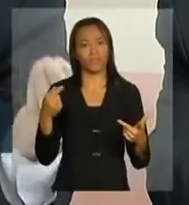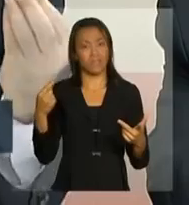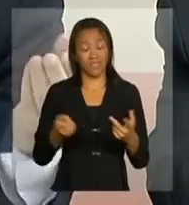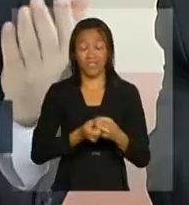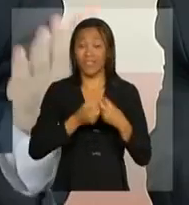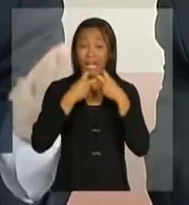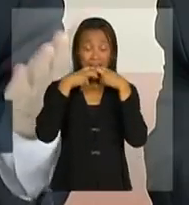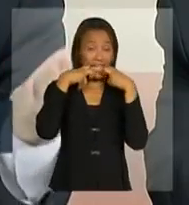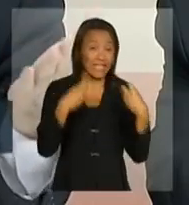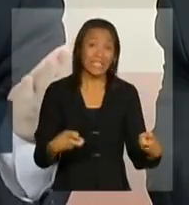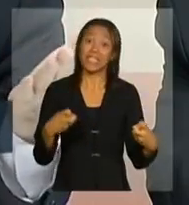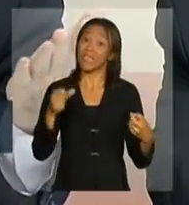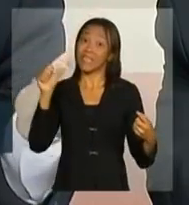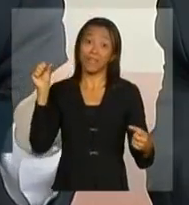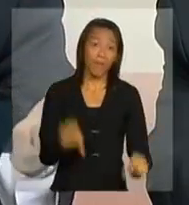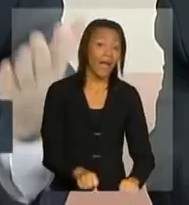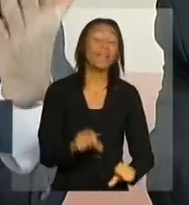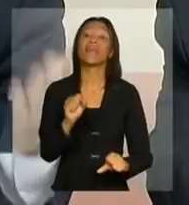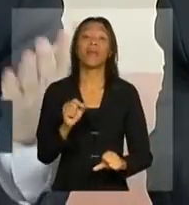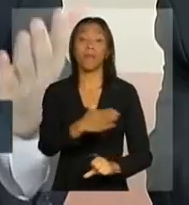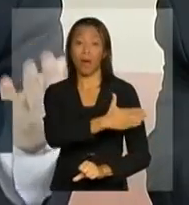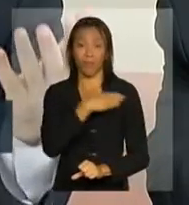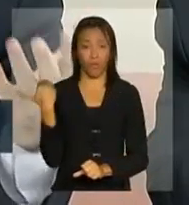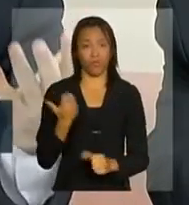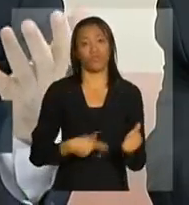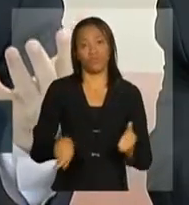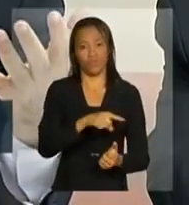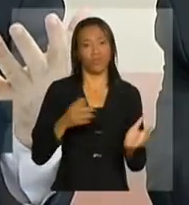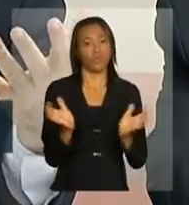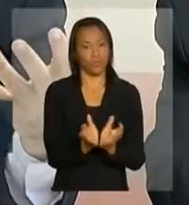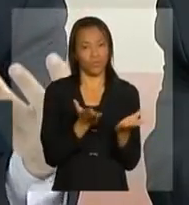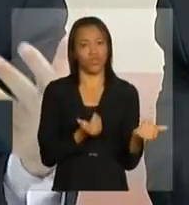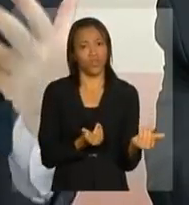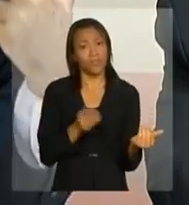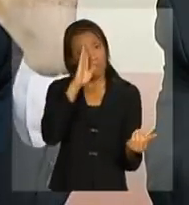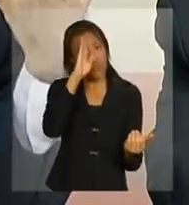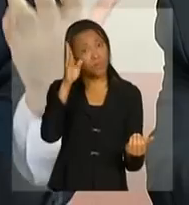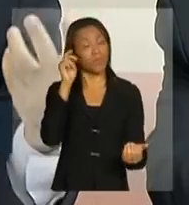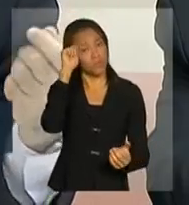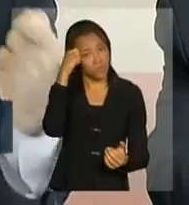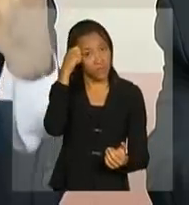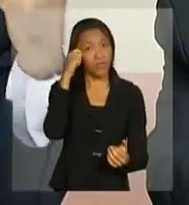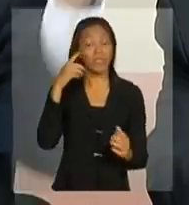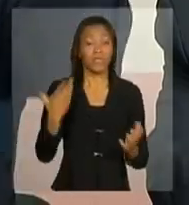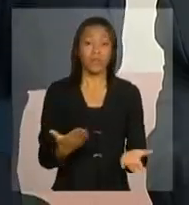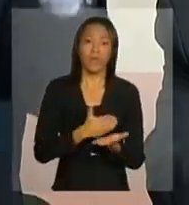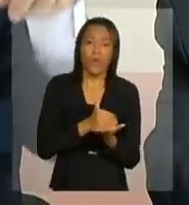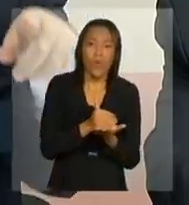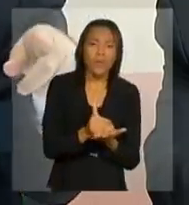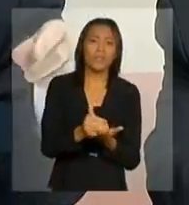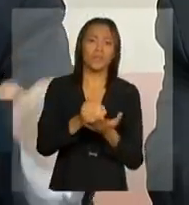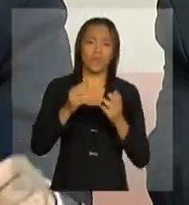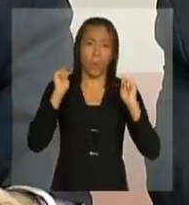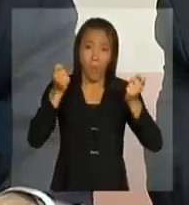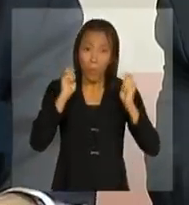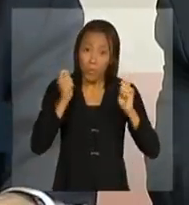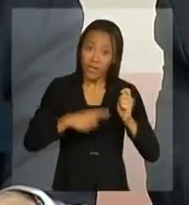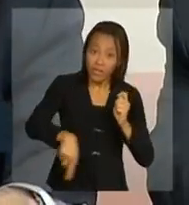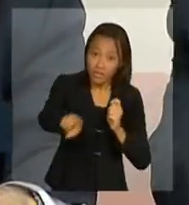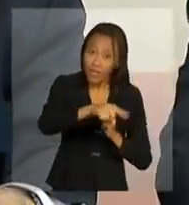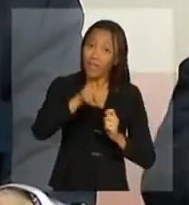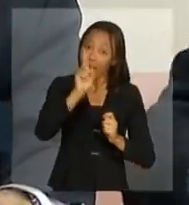gritante que é a morte da juventude e particularmente da juventude negra. E a partir daí, mobilizados por vocês